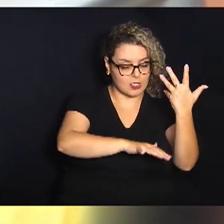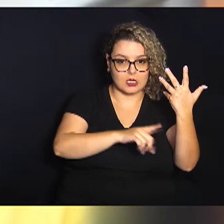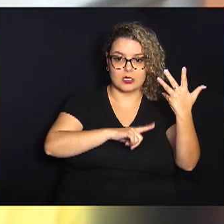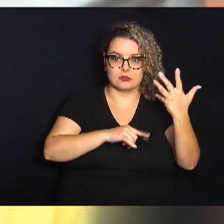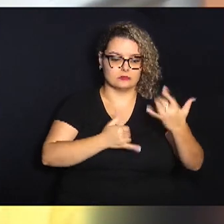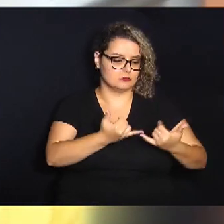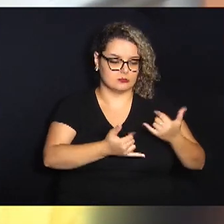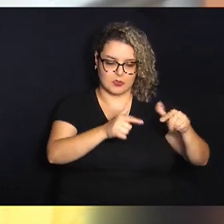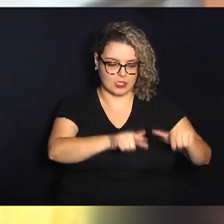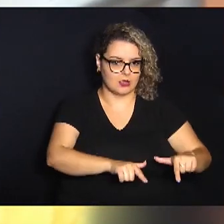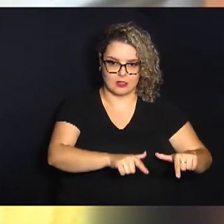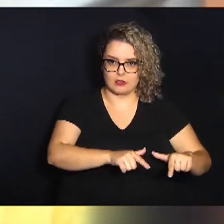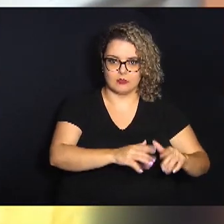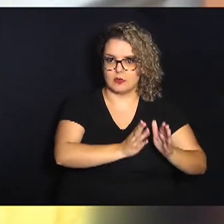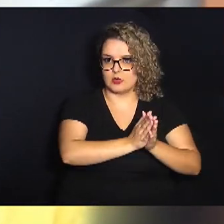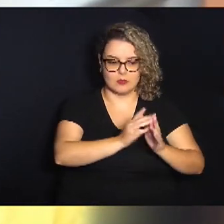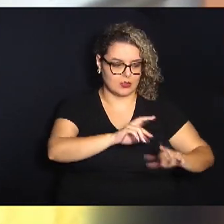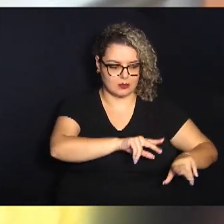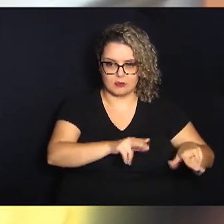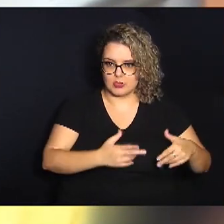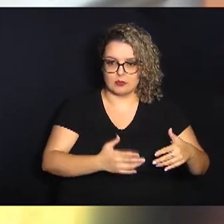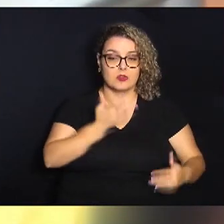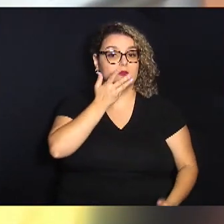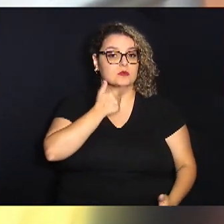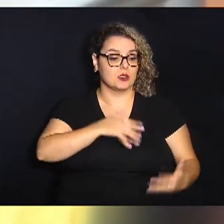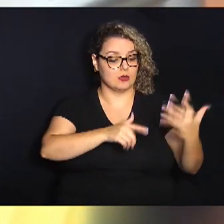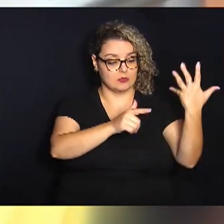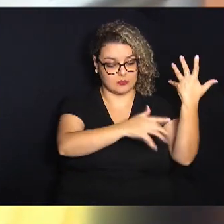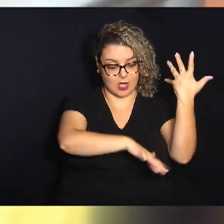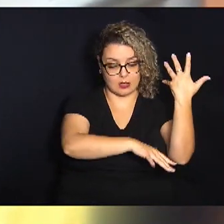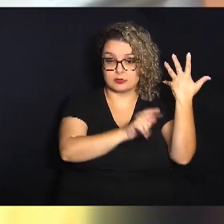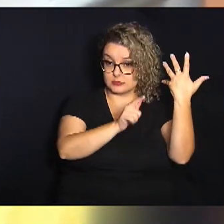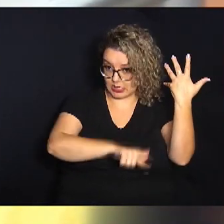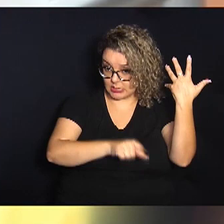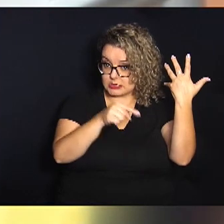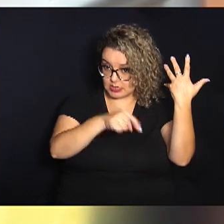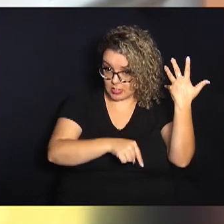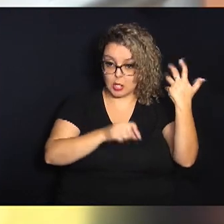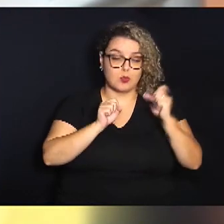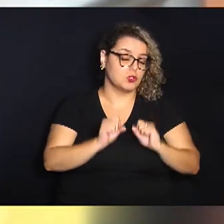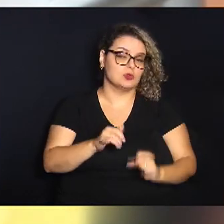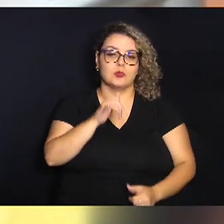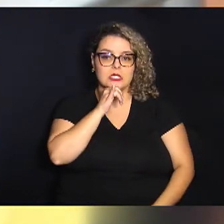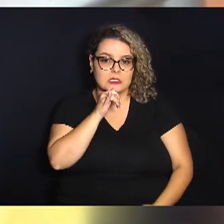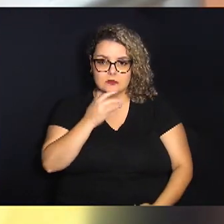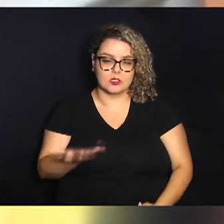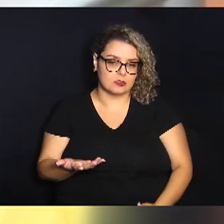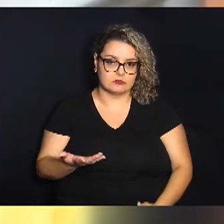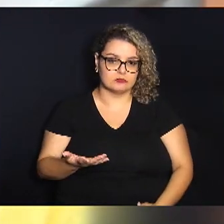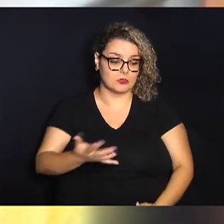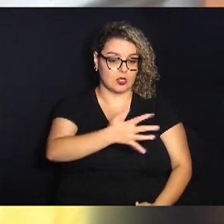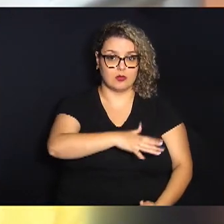parque, brinquedos ali para as crianças. Esse local, ele poderia ser, por exemplo, numa